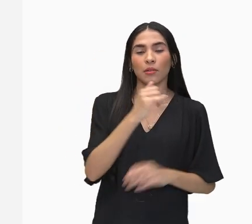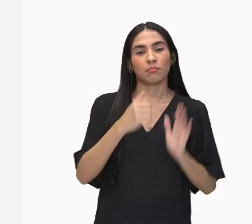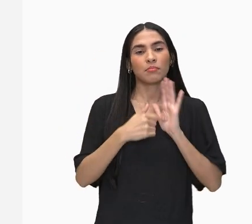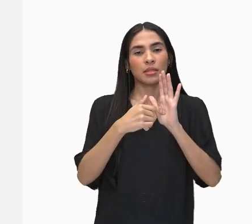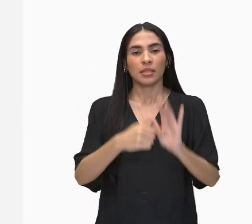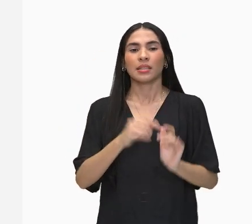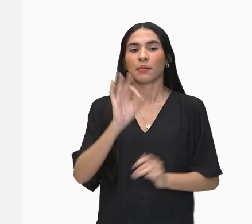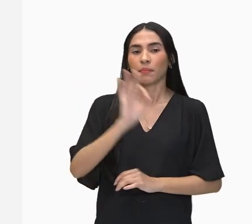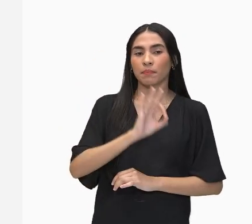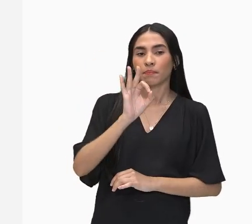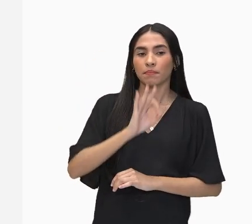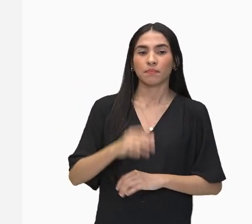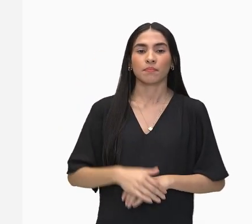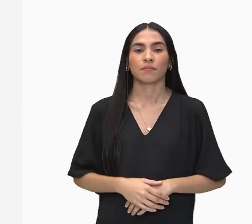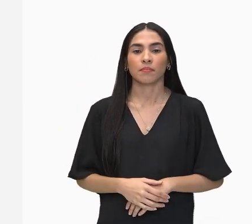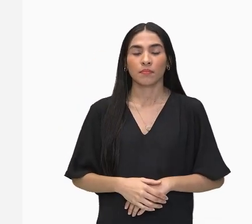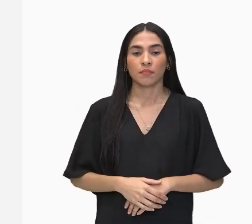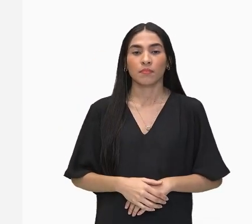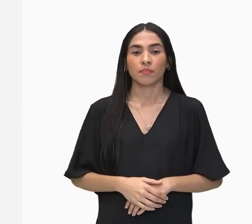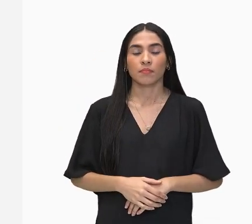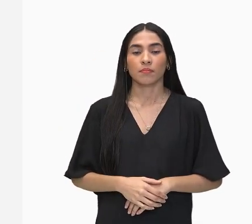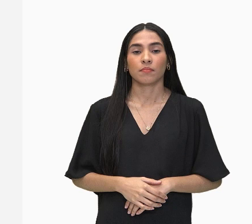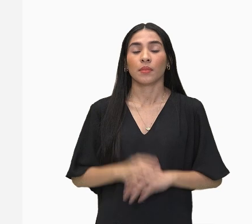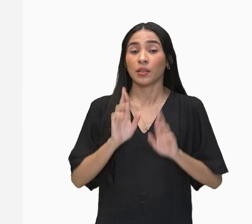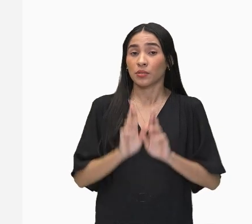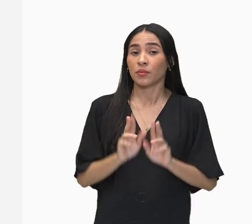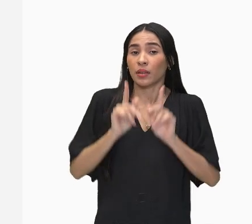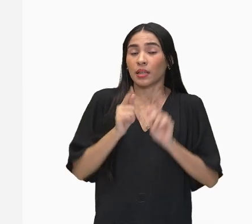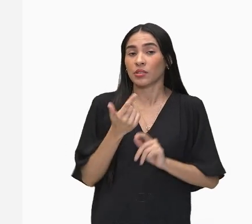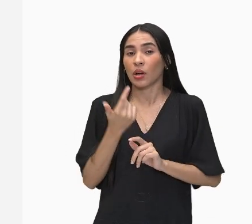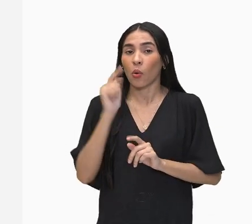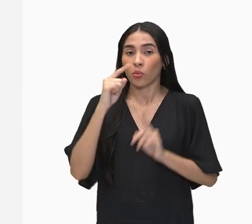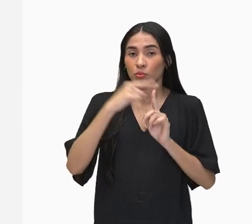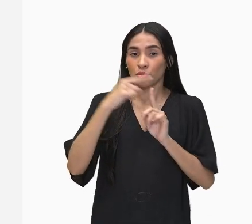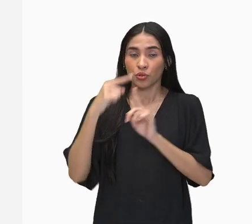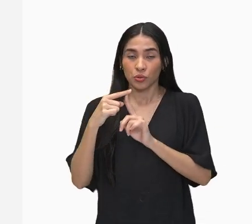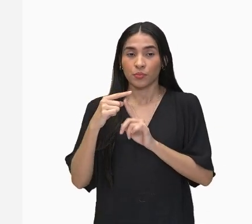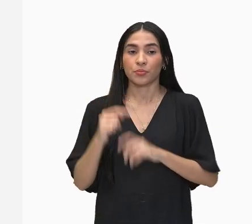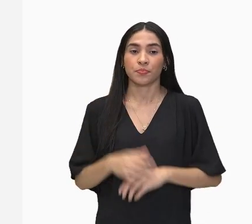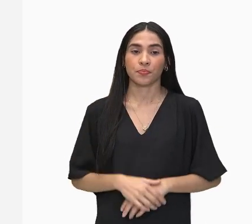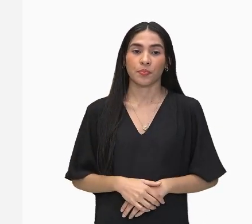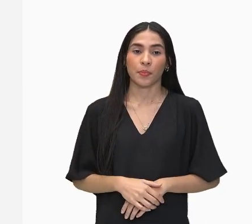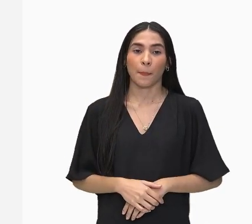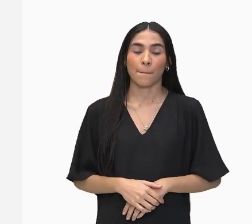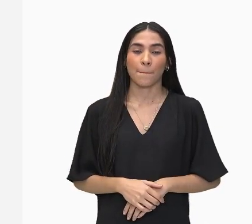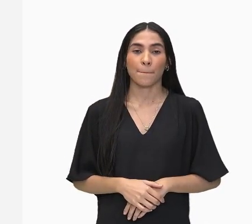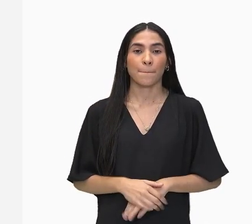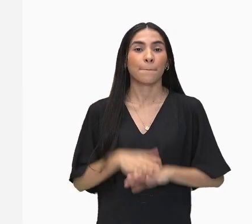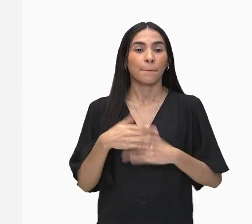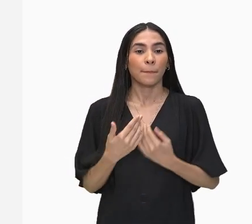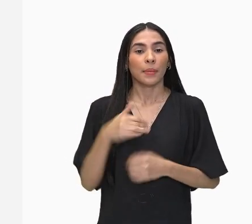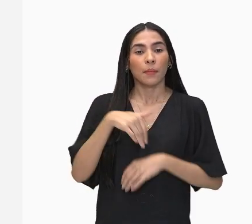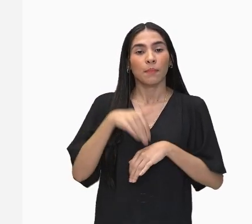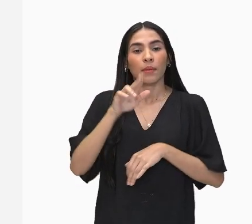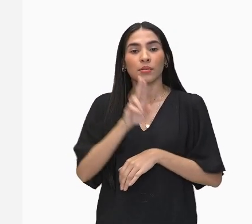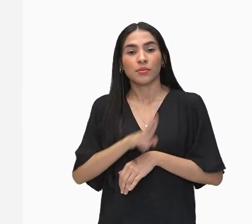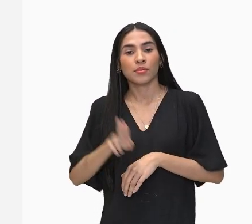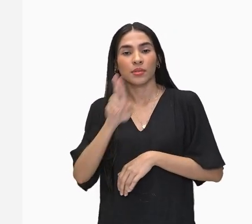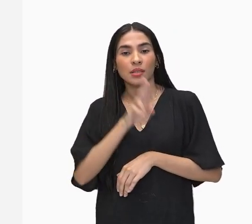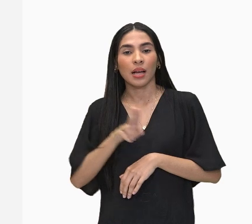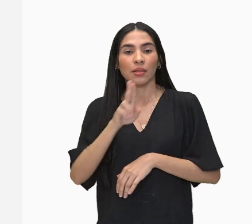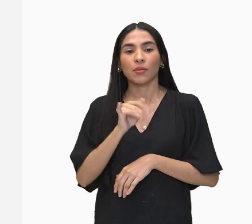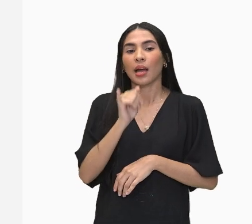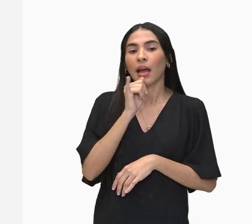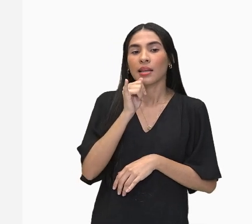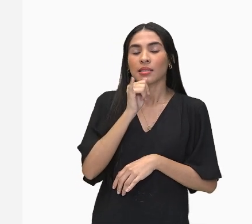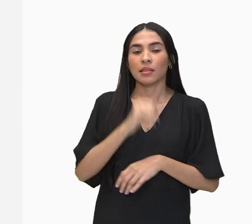percentual consideravelmente inferior aos demais modais, né? A utilização dele é mais